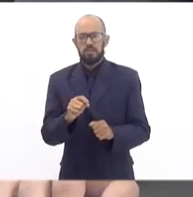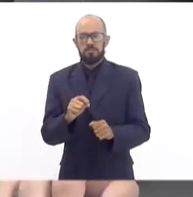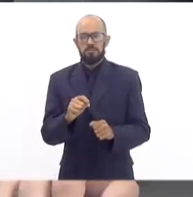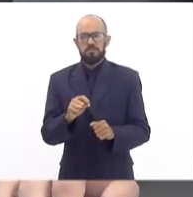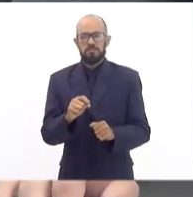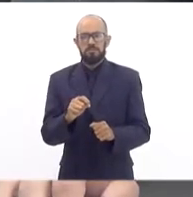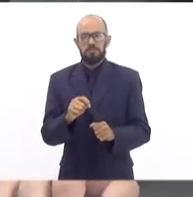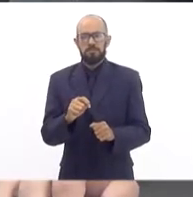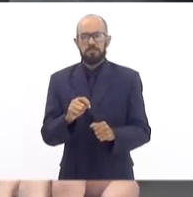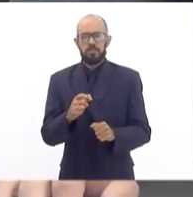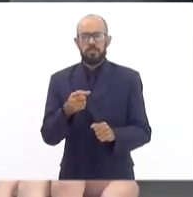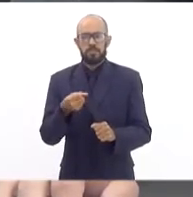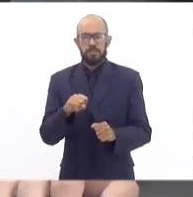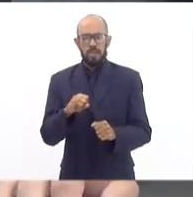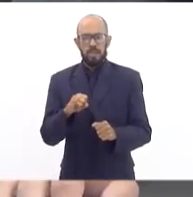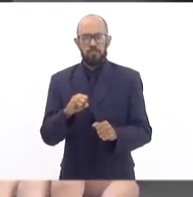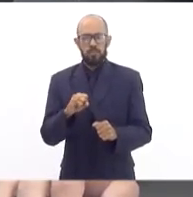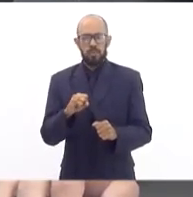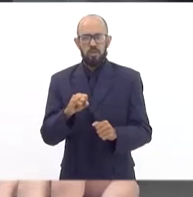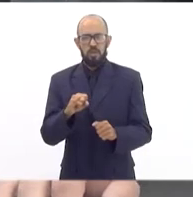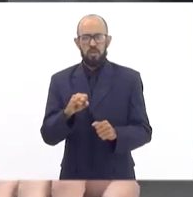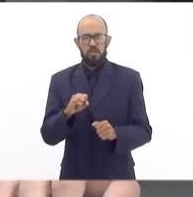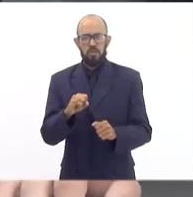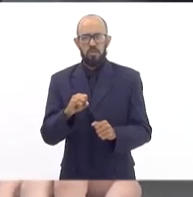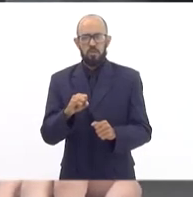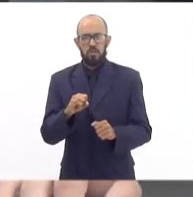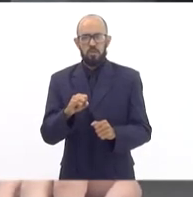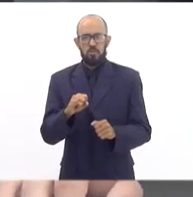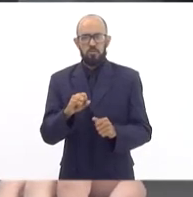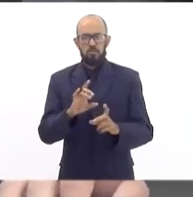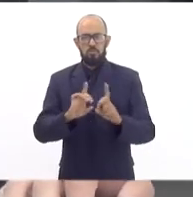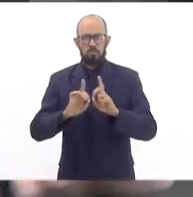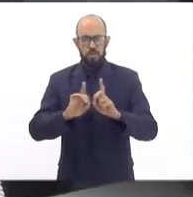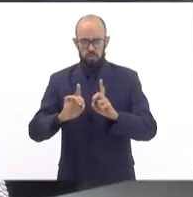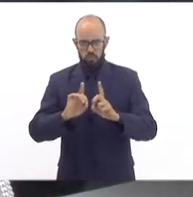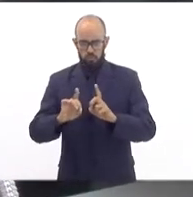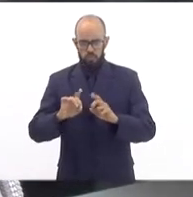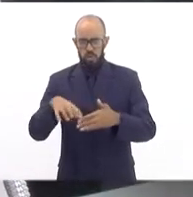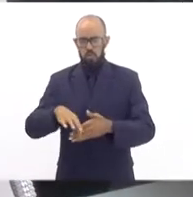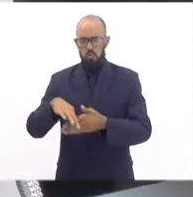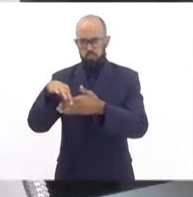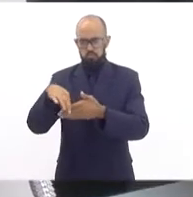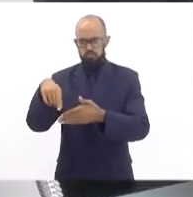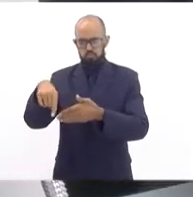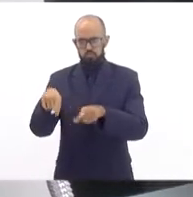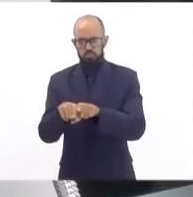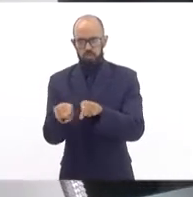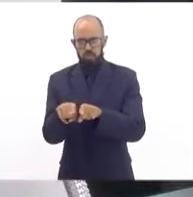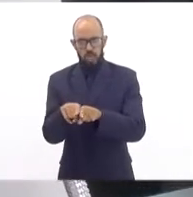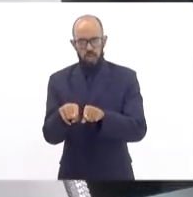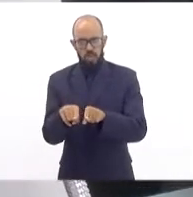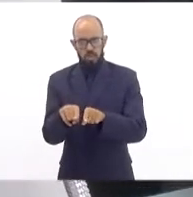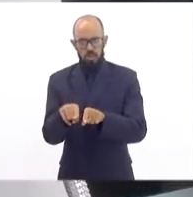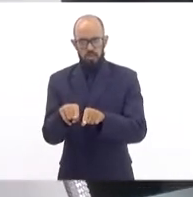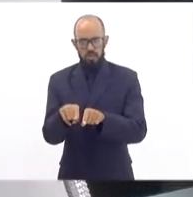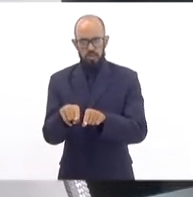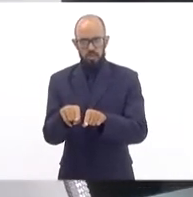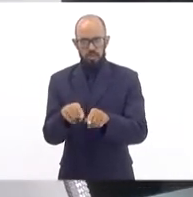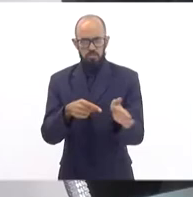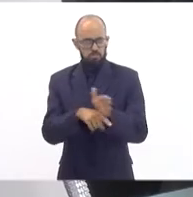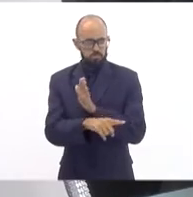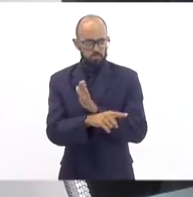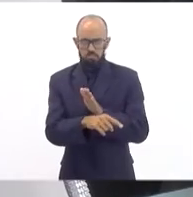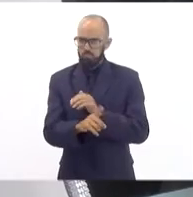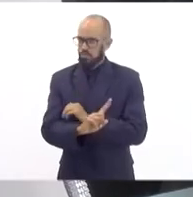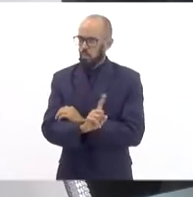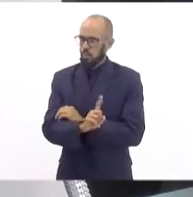elemento importante na discussão, né, da elaboração desse aumento da tarifa, na discussão dessa tarifa, do aumento da tarifa? Não